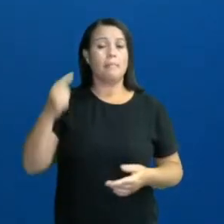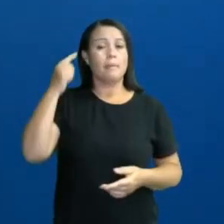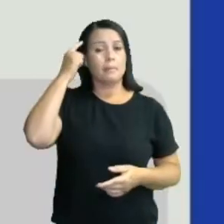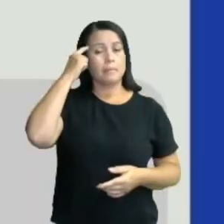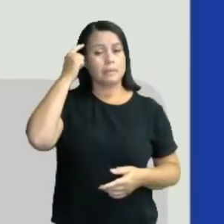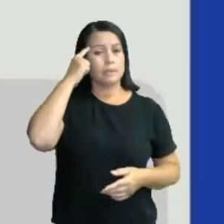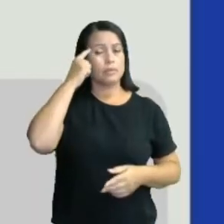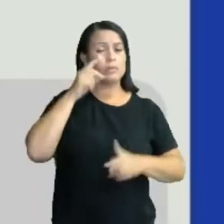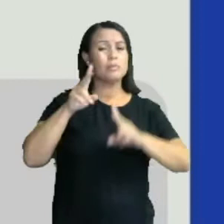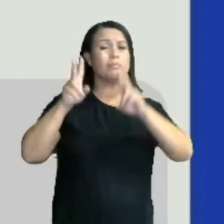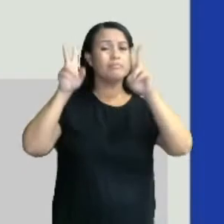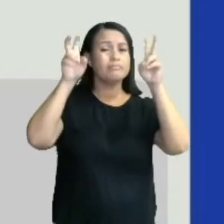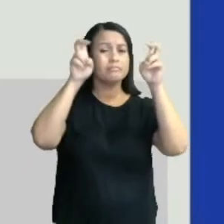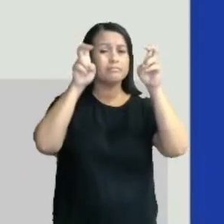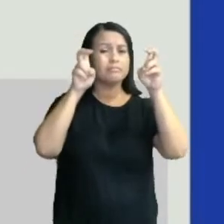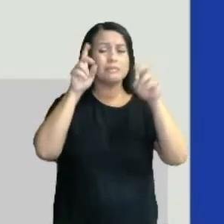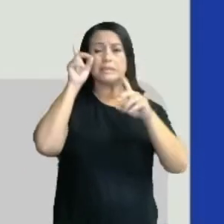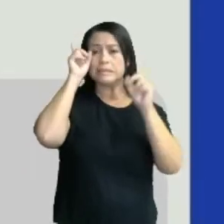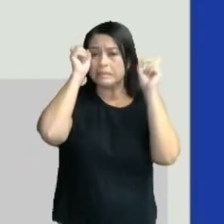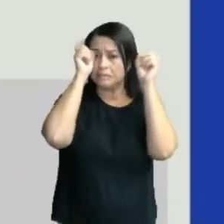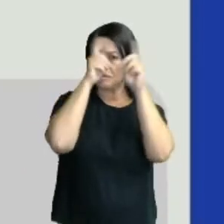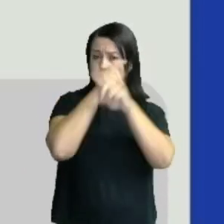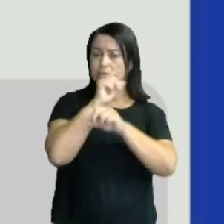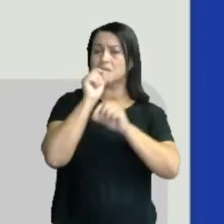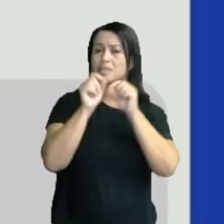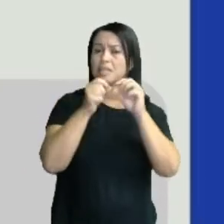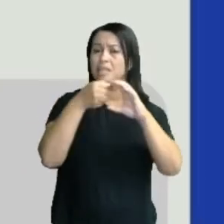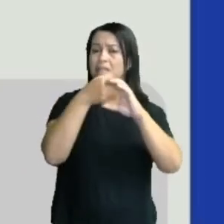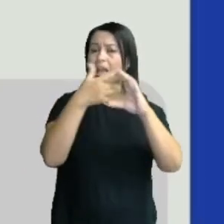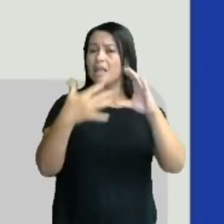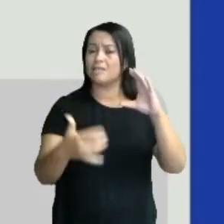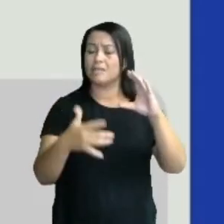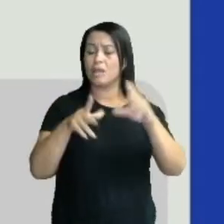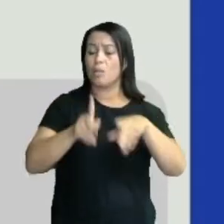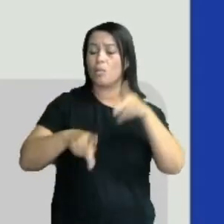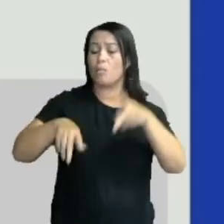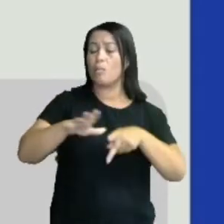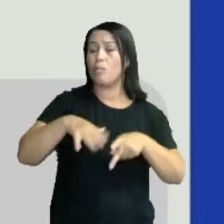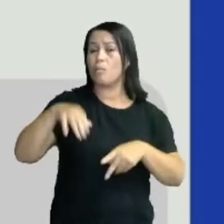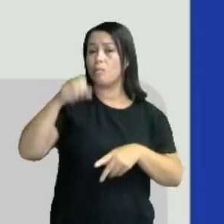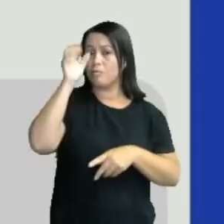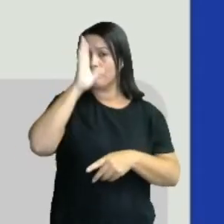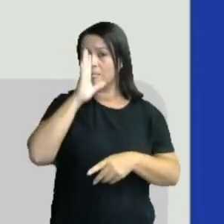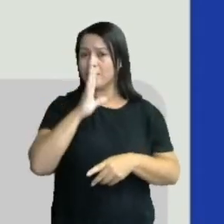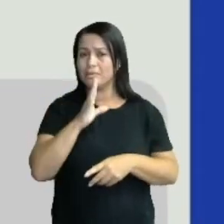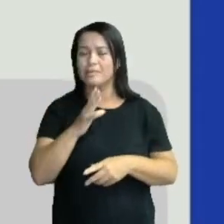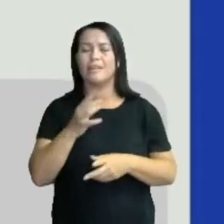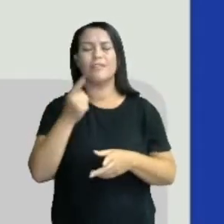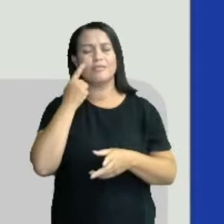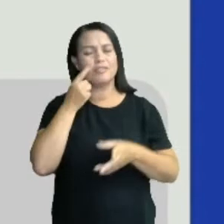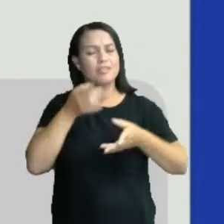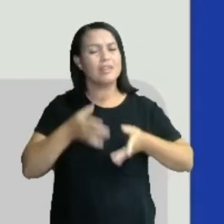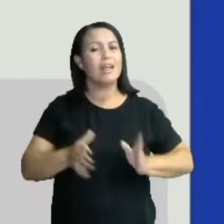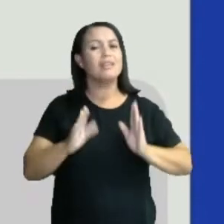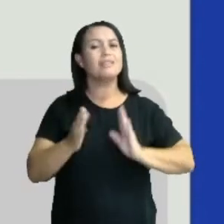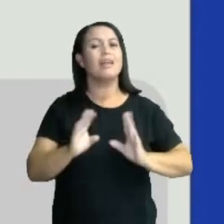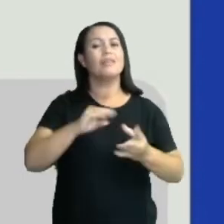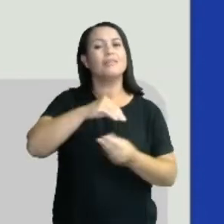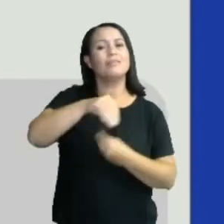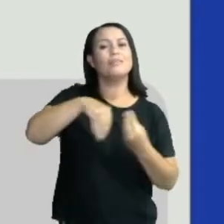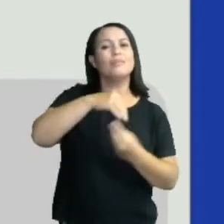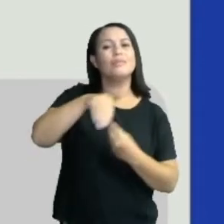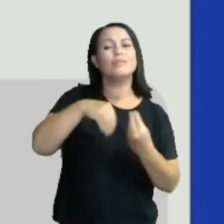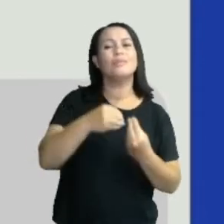Pensando sobre essa dificuldade de classificar o povo brasileiro, visto que ele nasceu dessa mistura, né? Dessa mistura dos